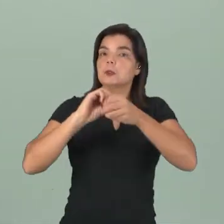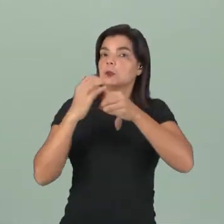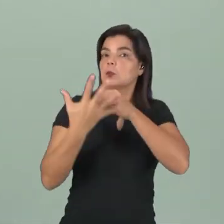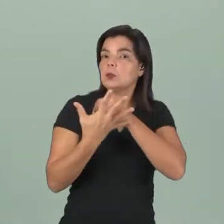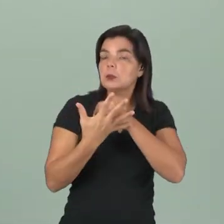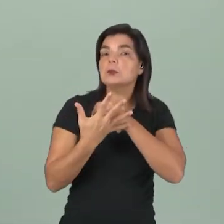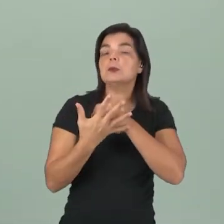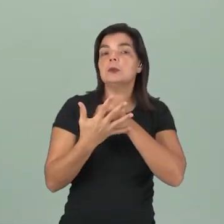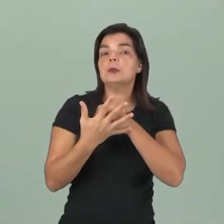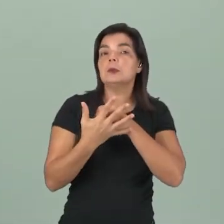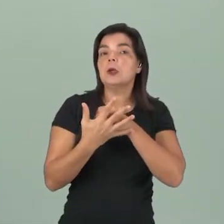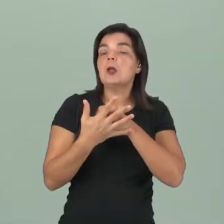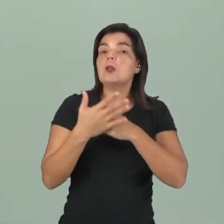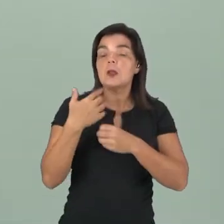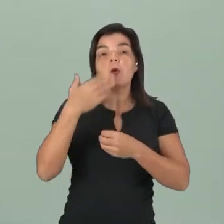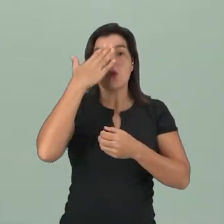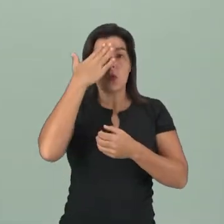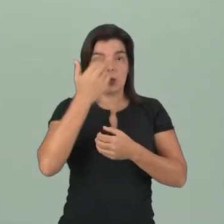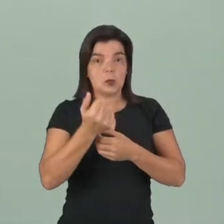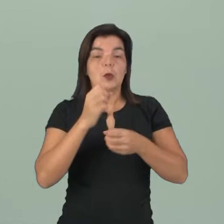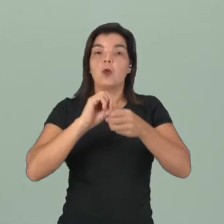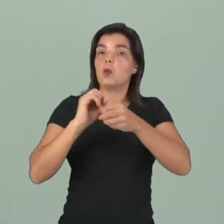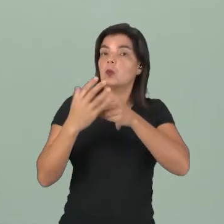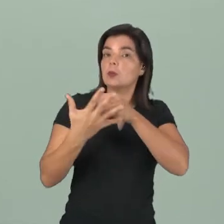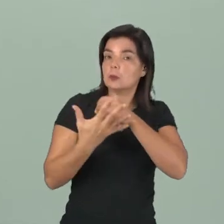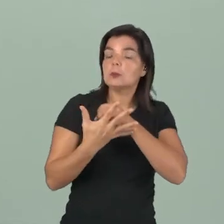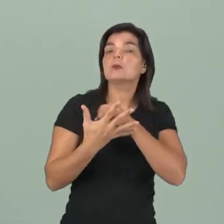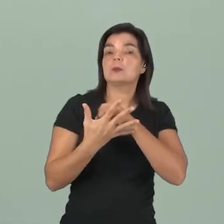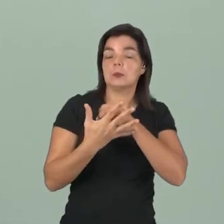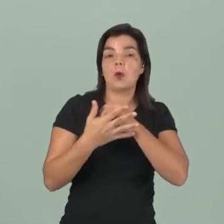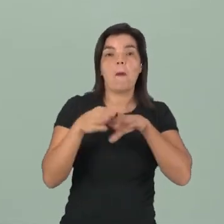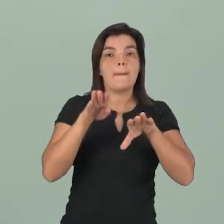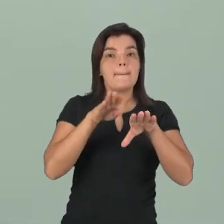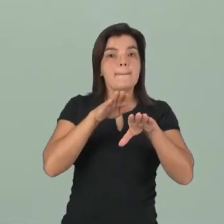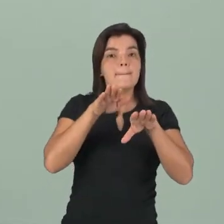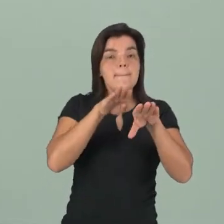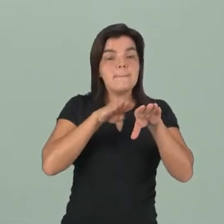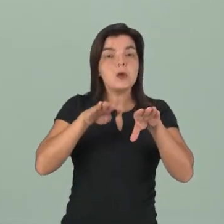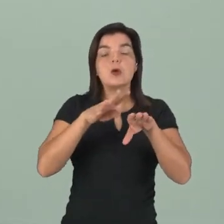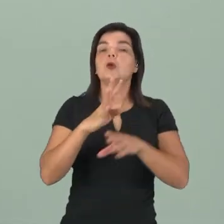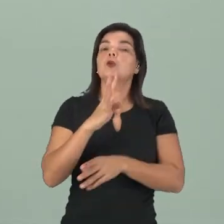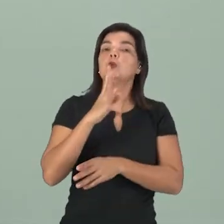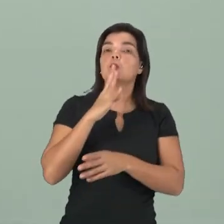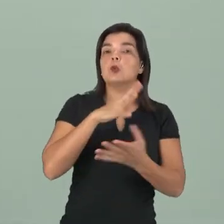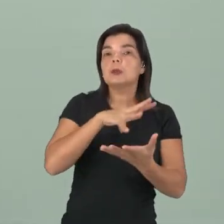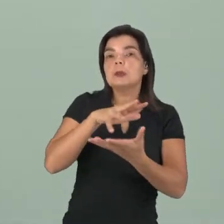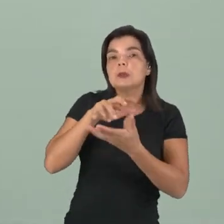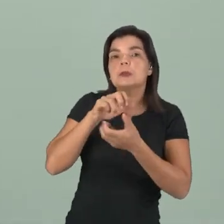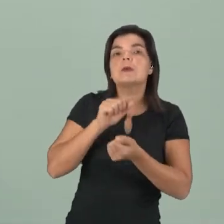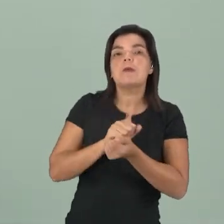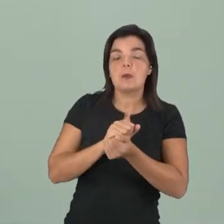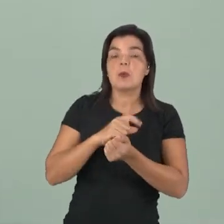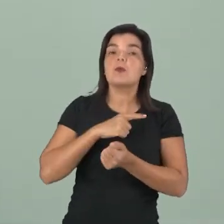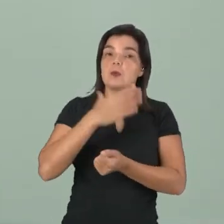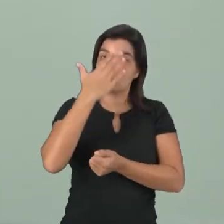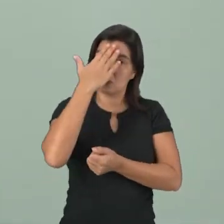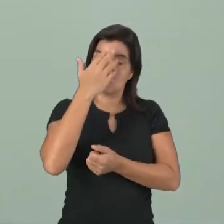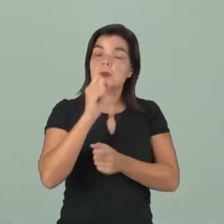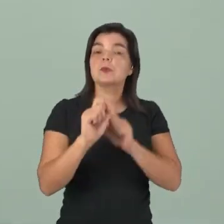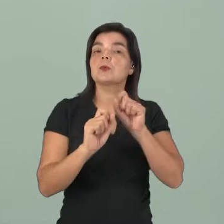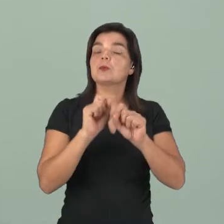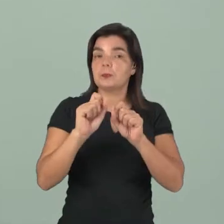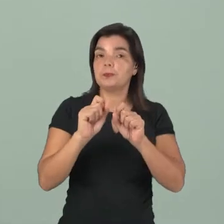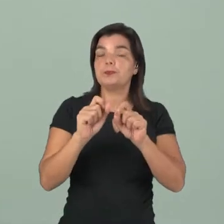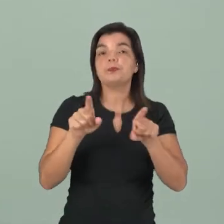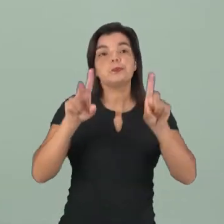exemplo. Então, o tanto que eu sei sobre o coronavírus, né, o meu nível, eu chamo isso de conhecimento de mundo, ou seja, é o tanto que eu sei sobre